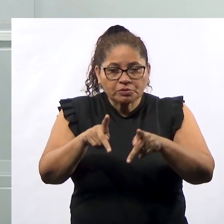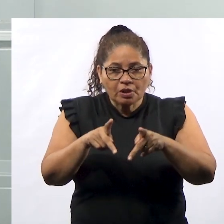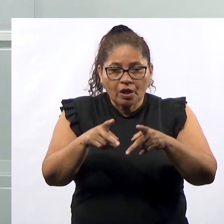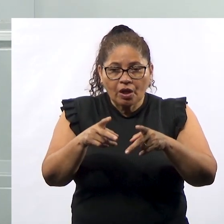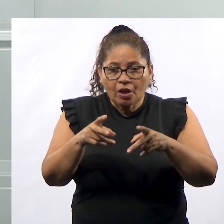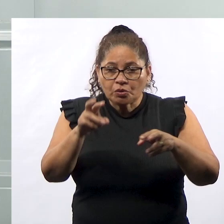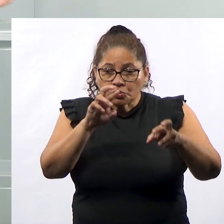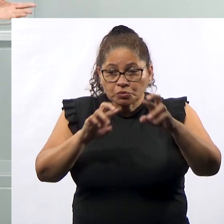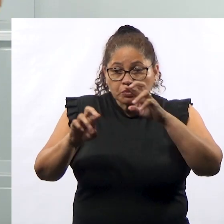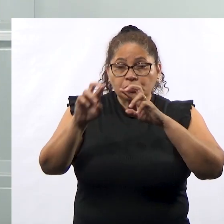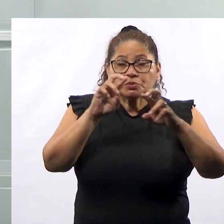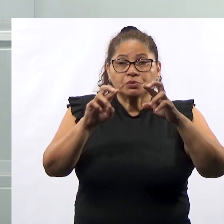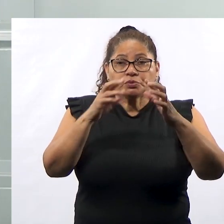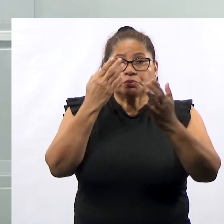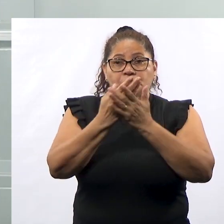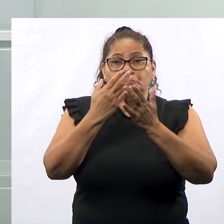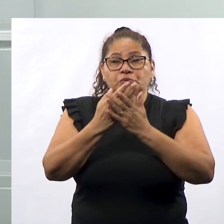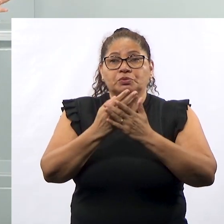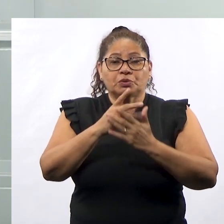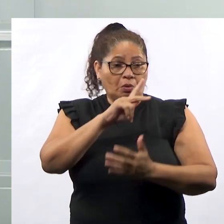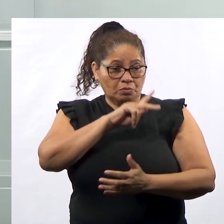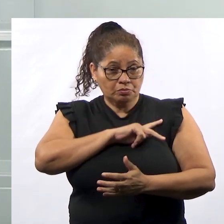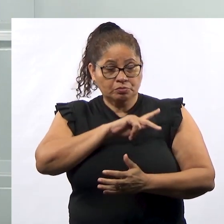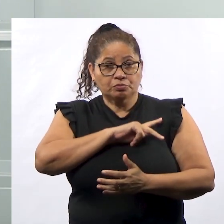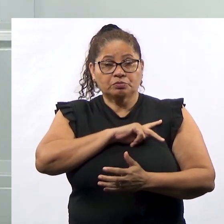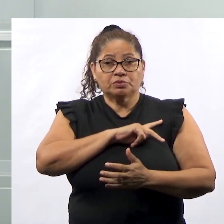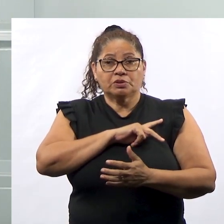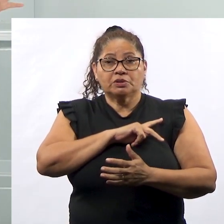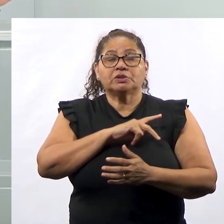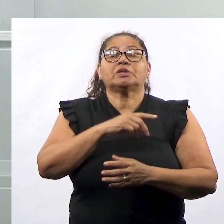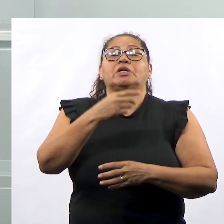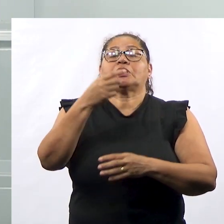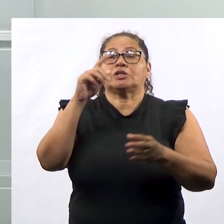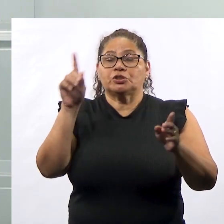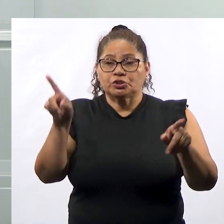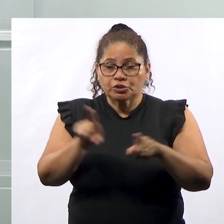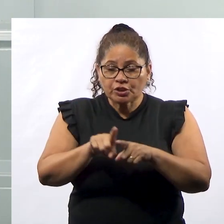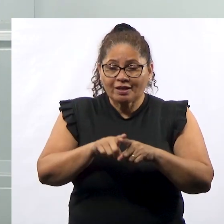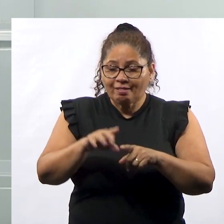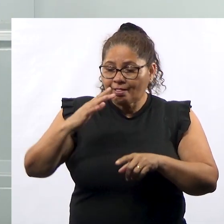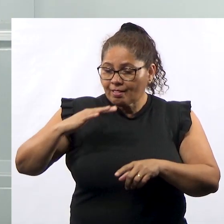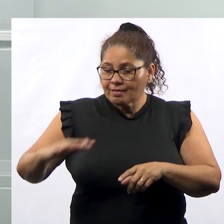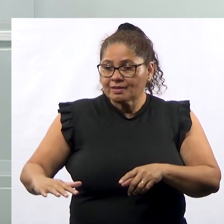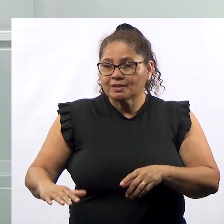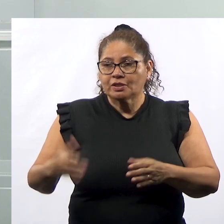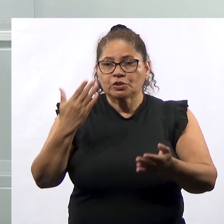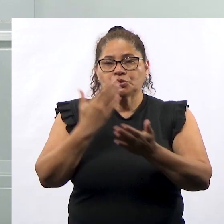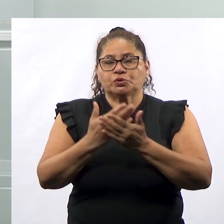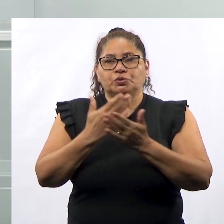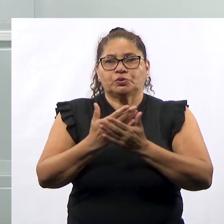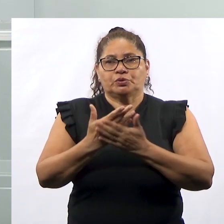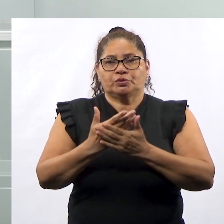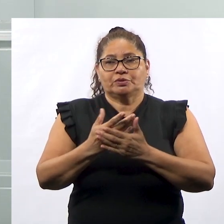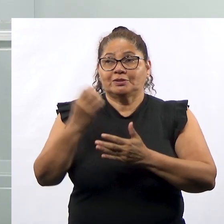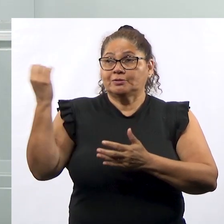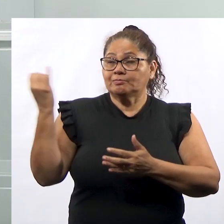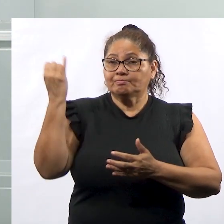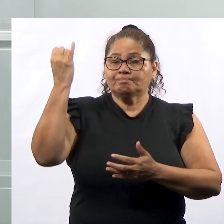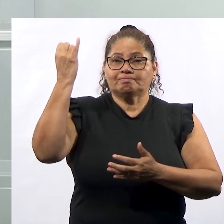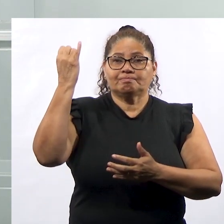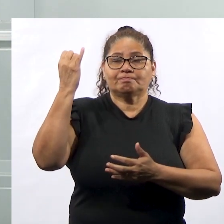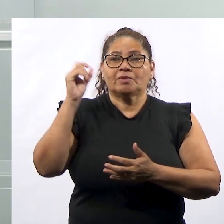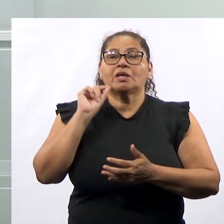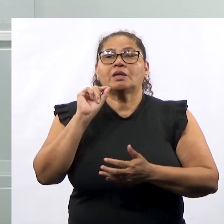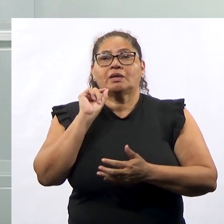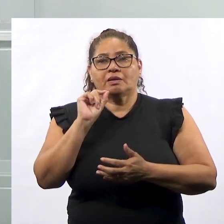observava, estudantes de escolas particulares estavam estudando geometria desde criança. Então é importante entender